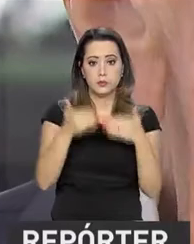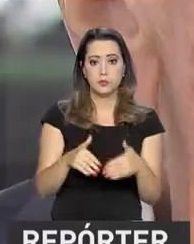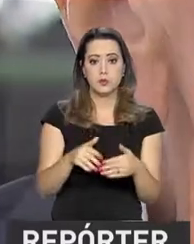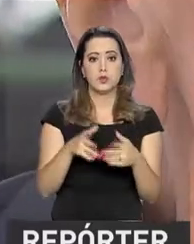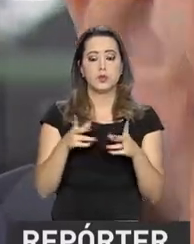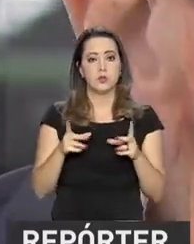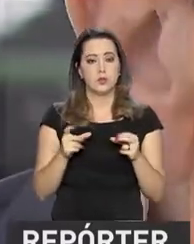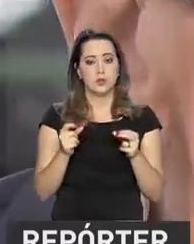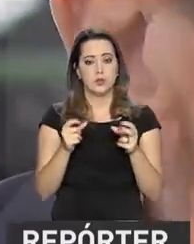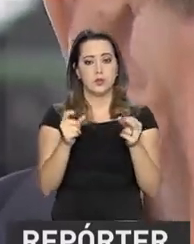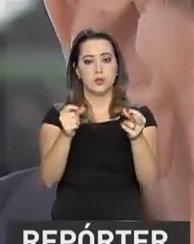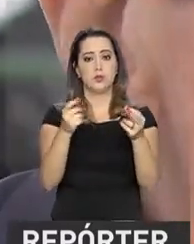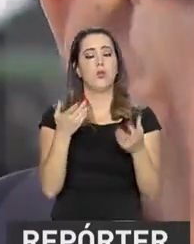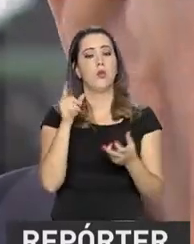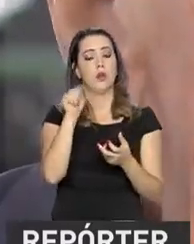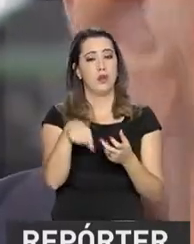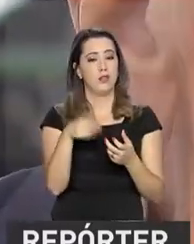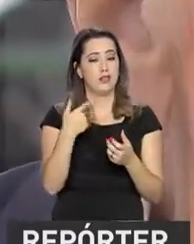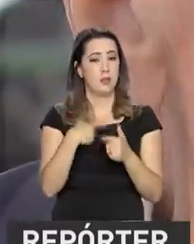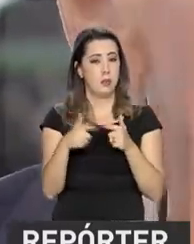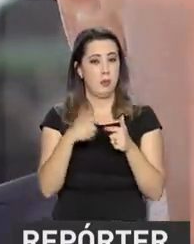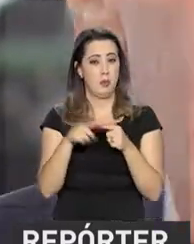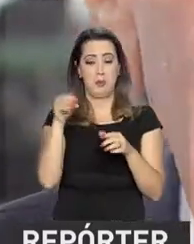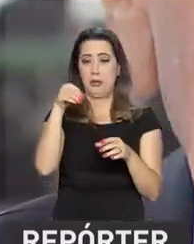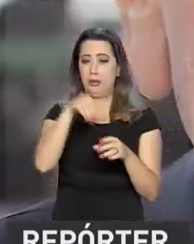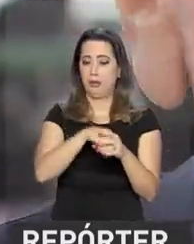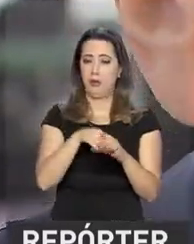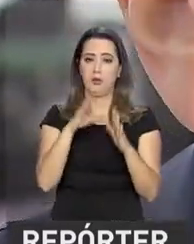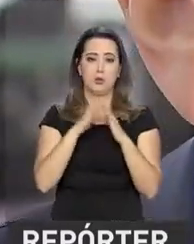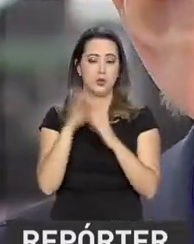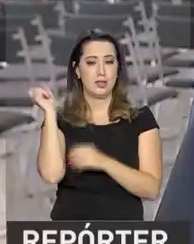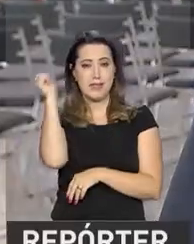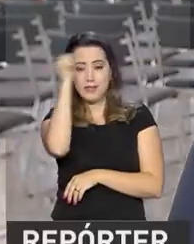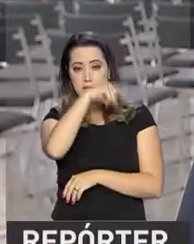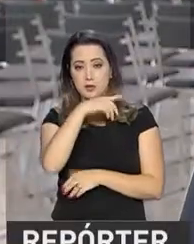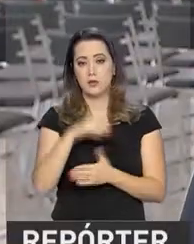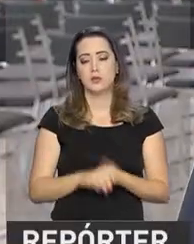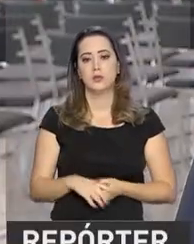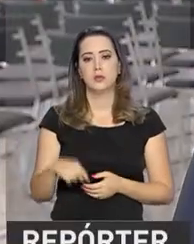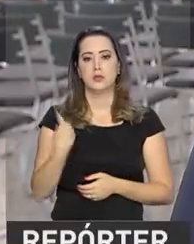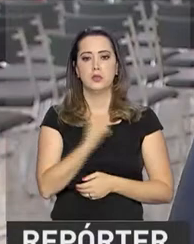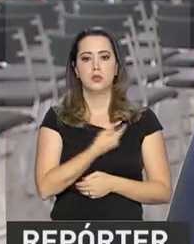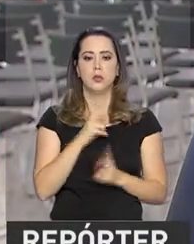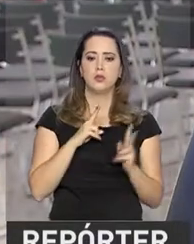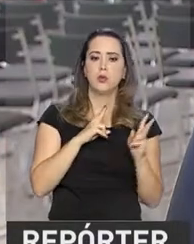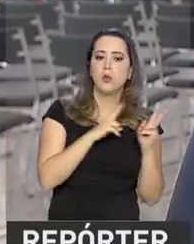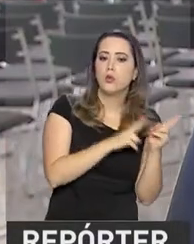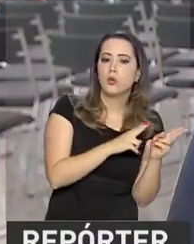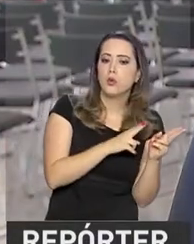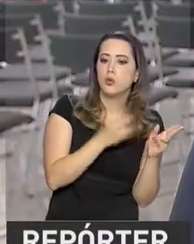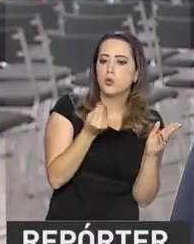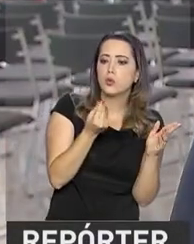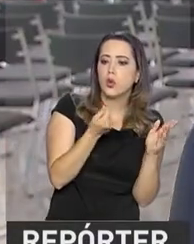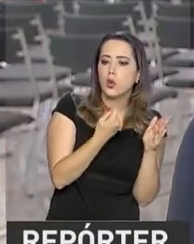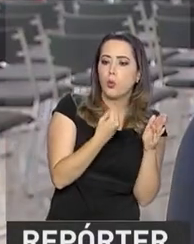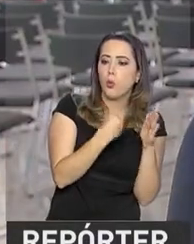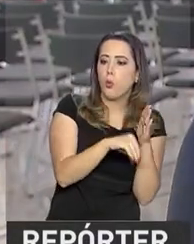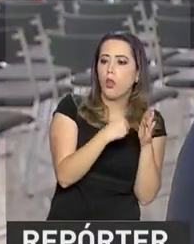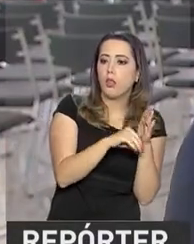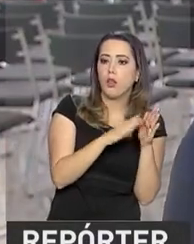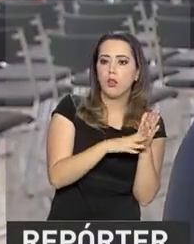ea situação dentro de casa não estava nada fácil fomos dormir poupadores e